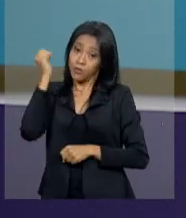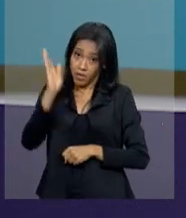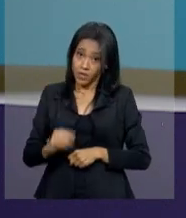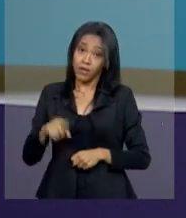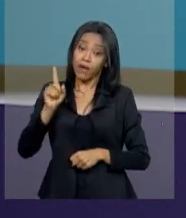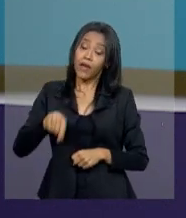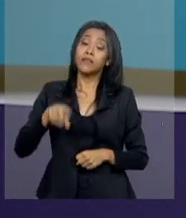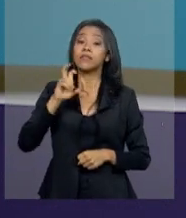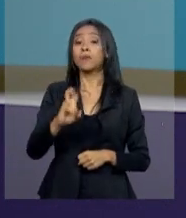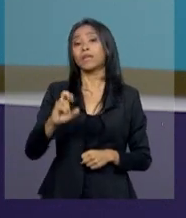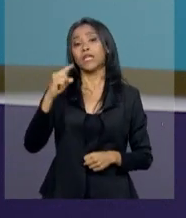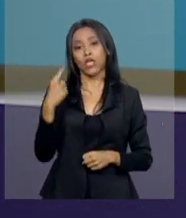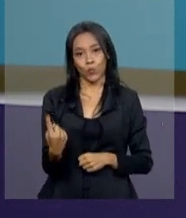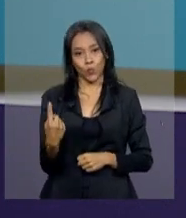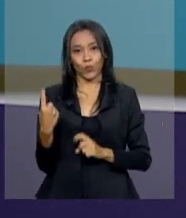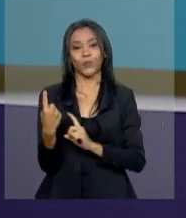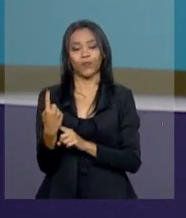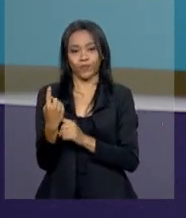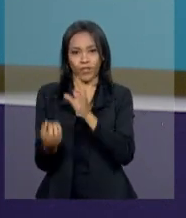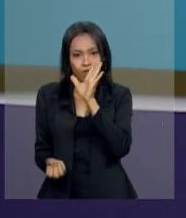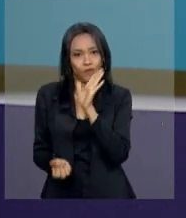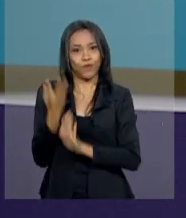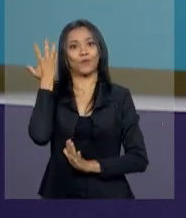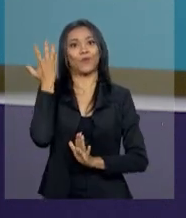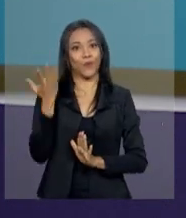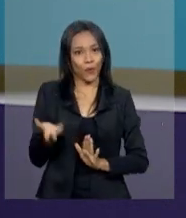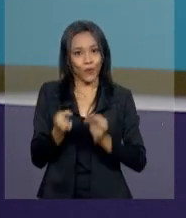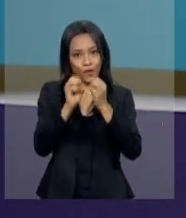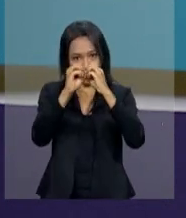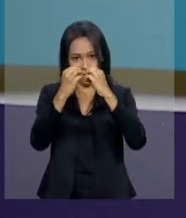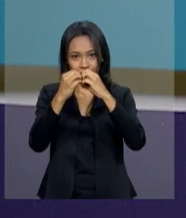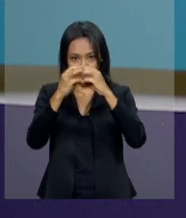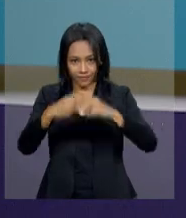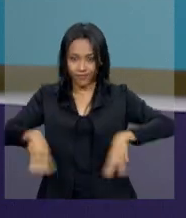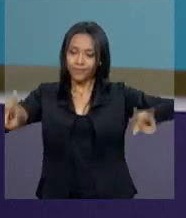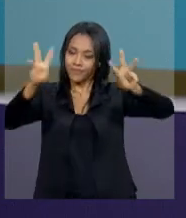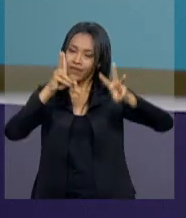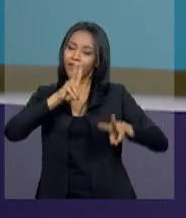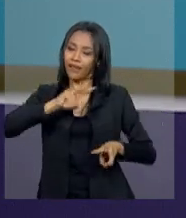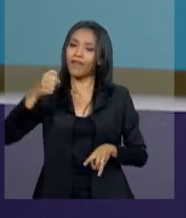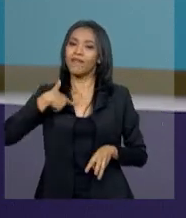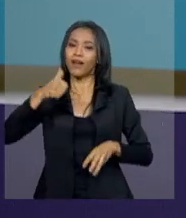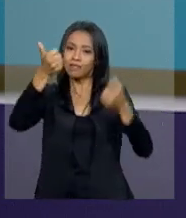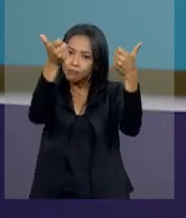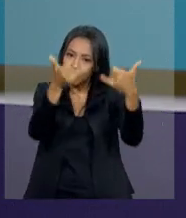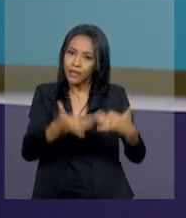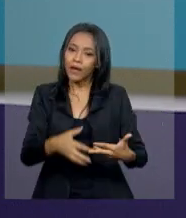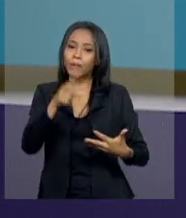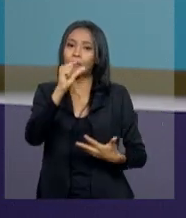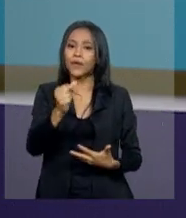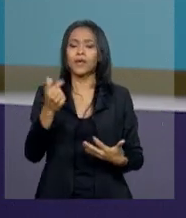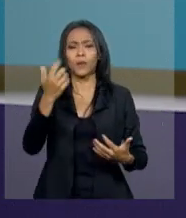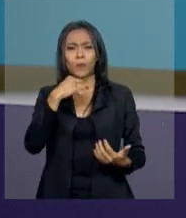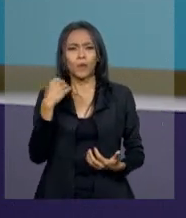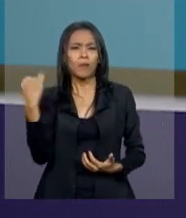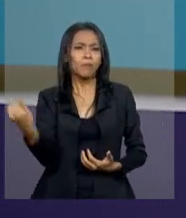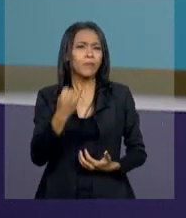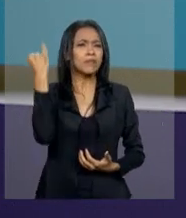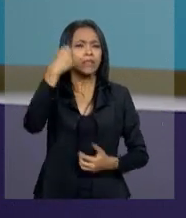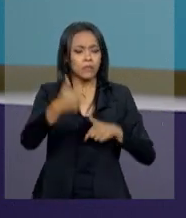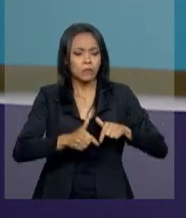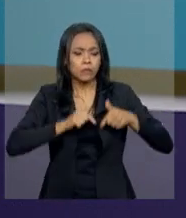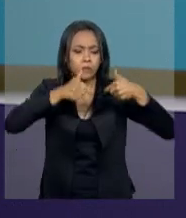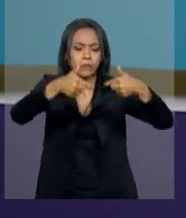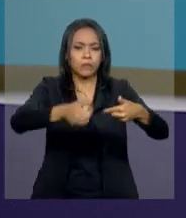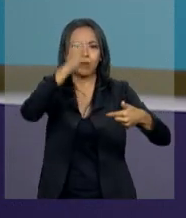ONU em 1945, e quem vai comentar um pouco sobre essa questão do papel do Brasil no reforço ao